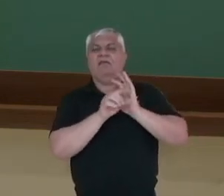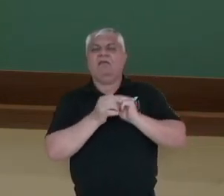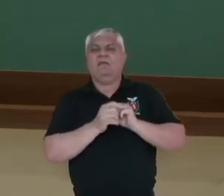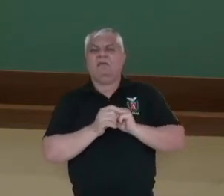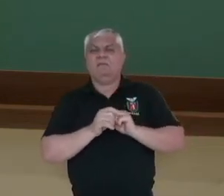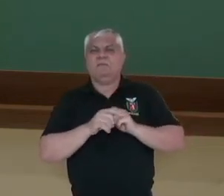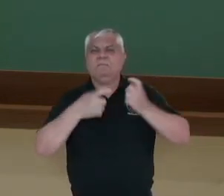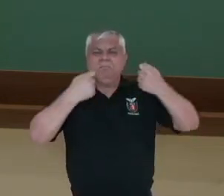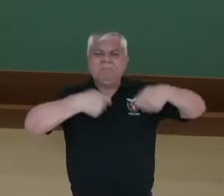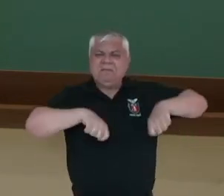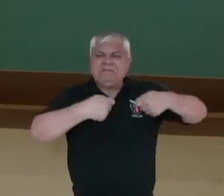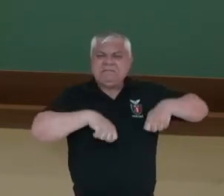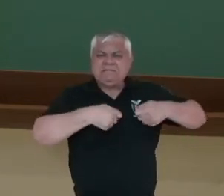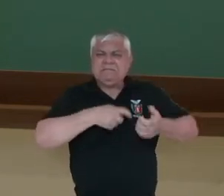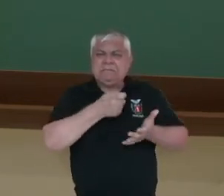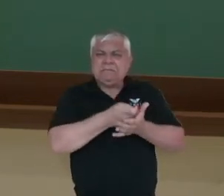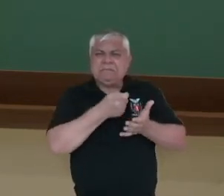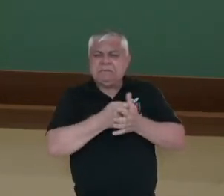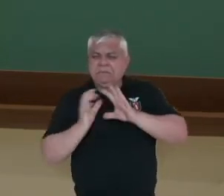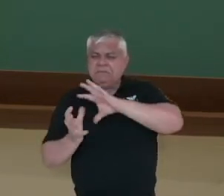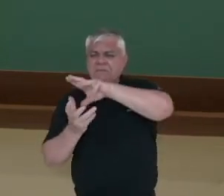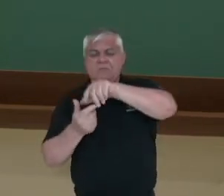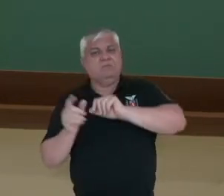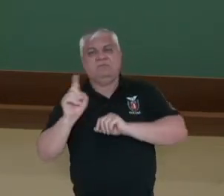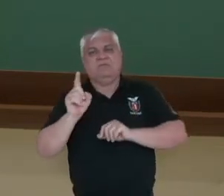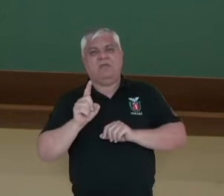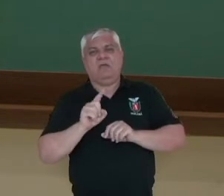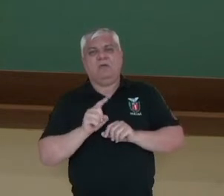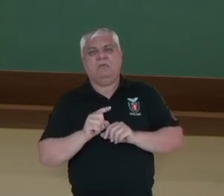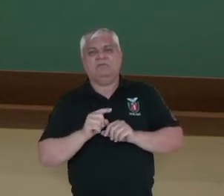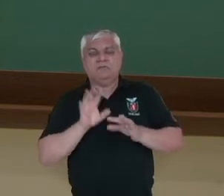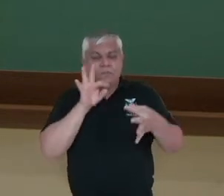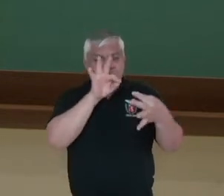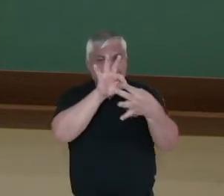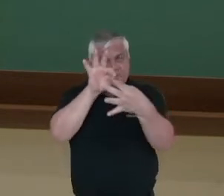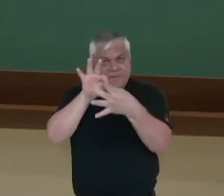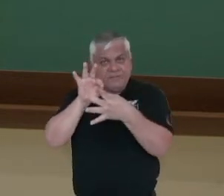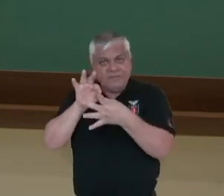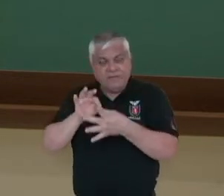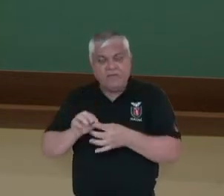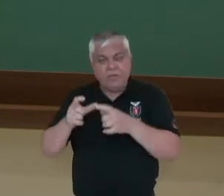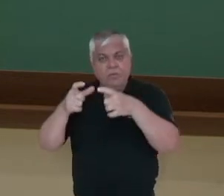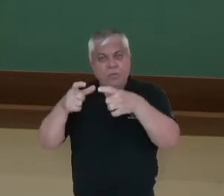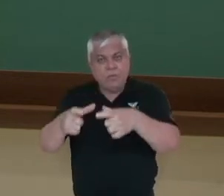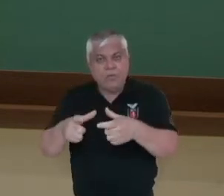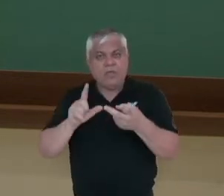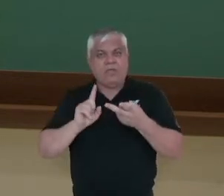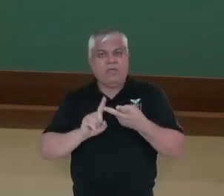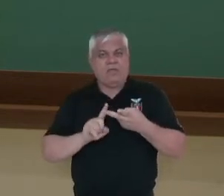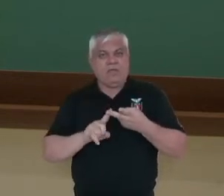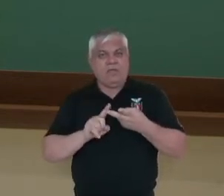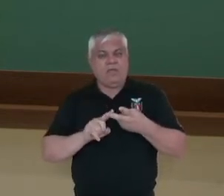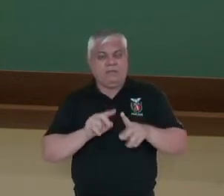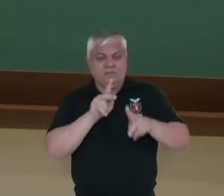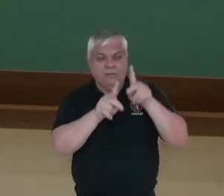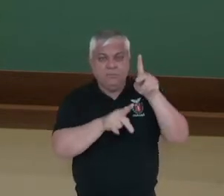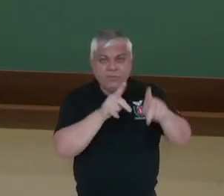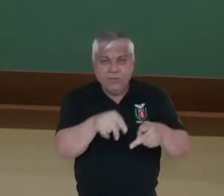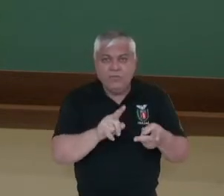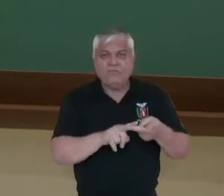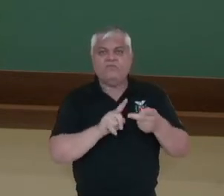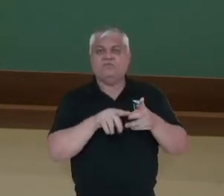racionalmente necessárias universais. Não, elas são específicas, dependendo de cada contexto e